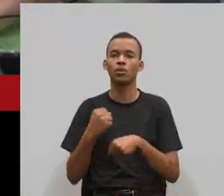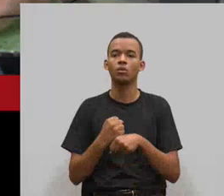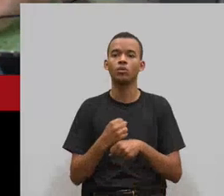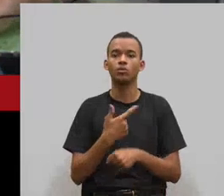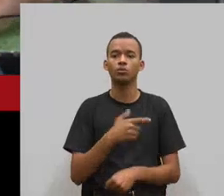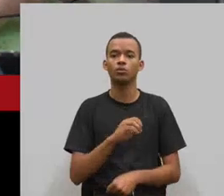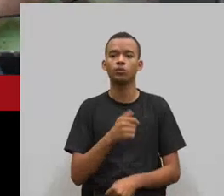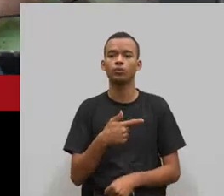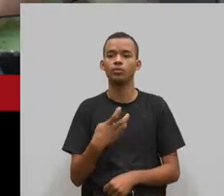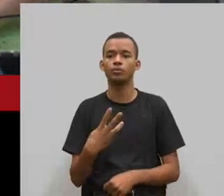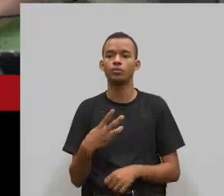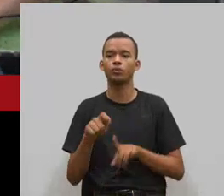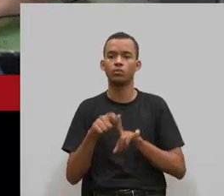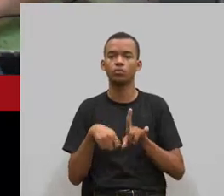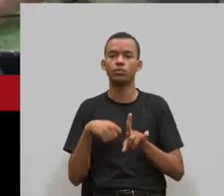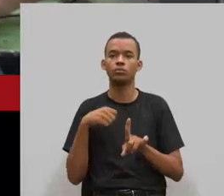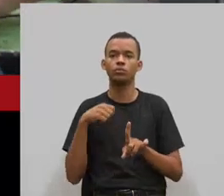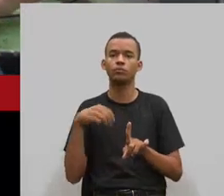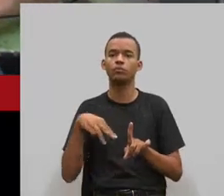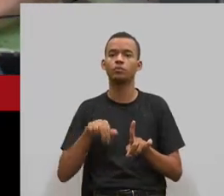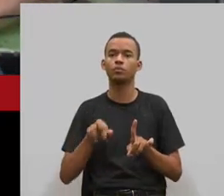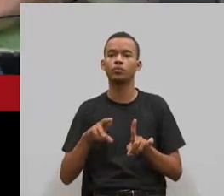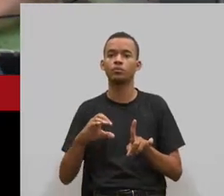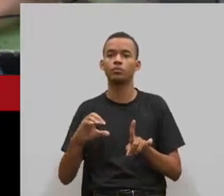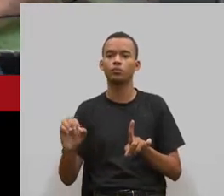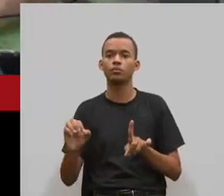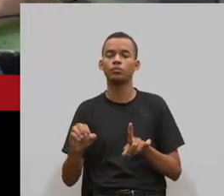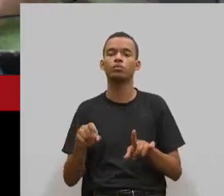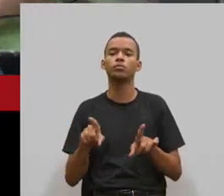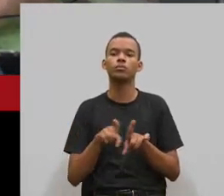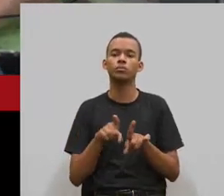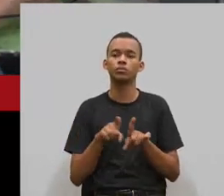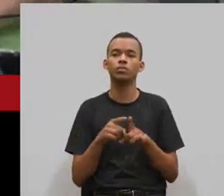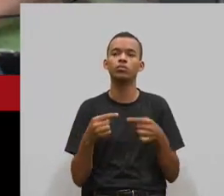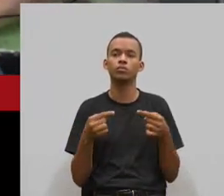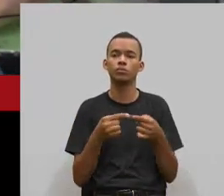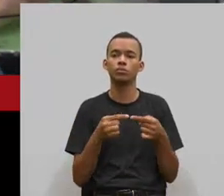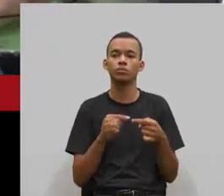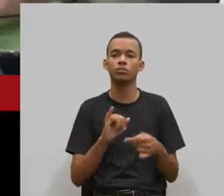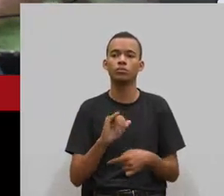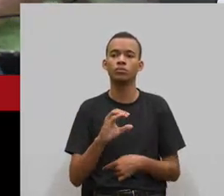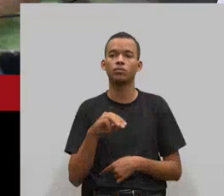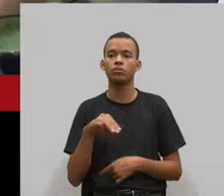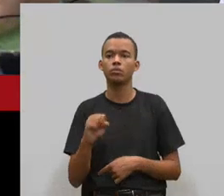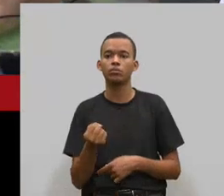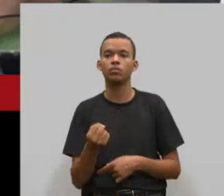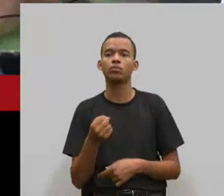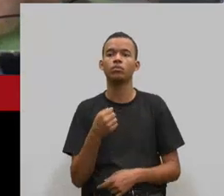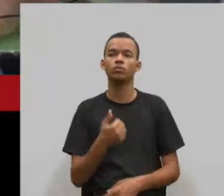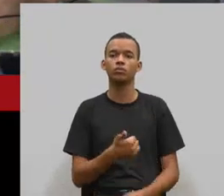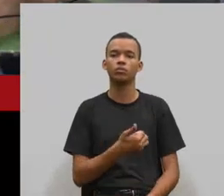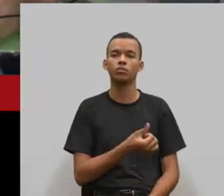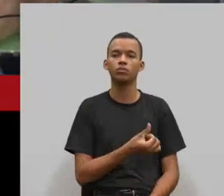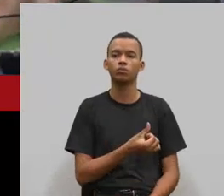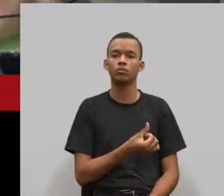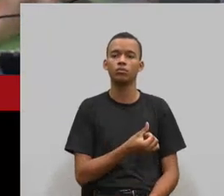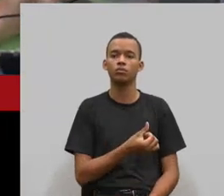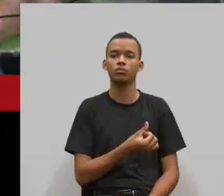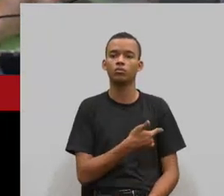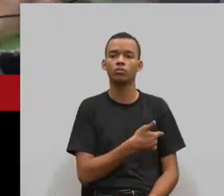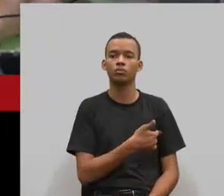e regulamento conven ICMS 126/20 para atendimento à pessoas